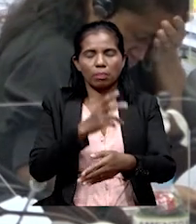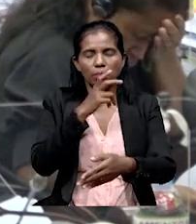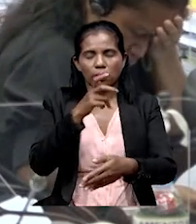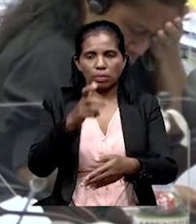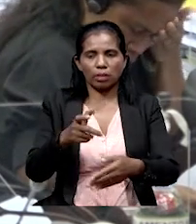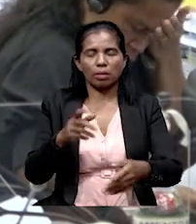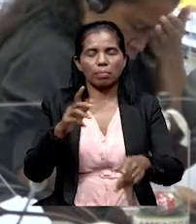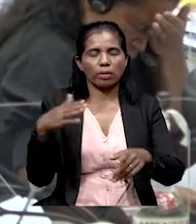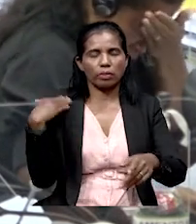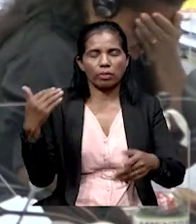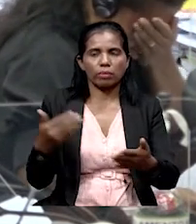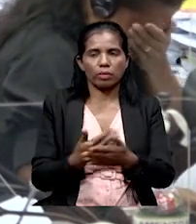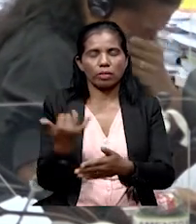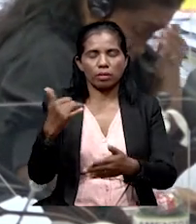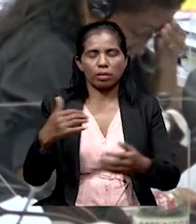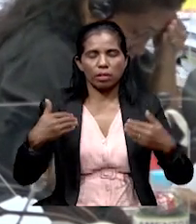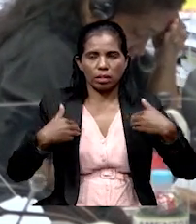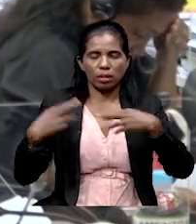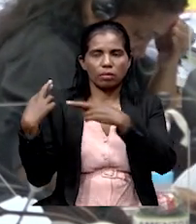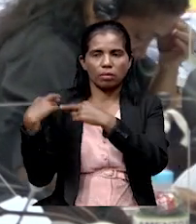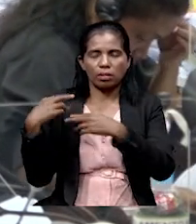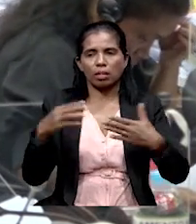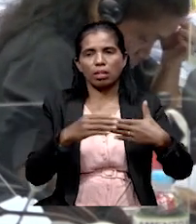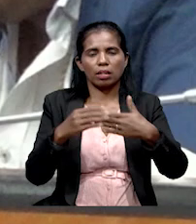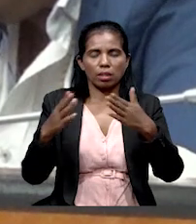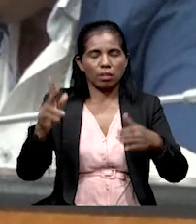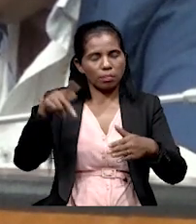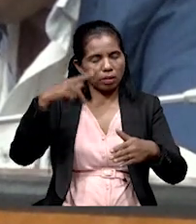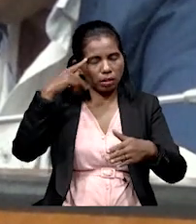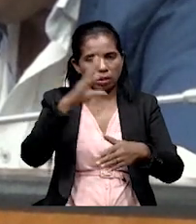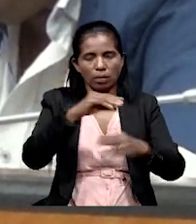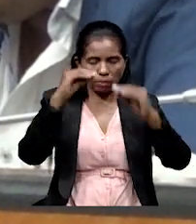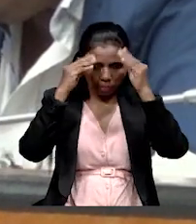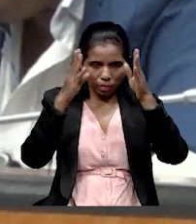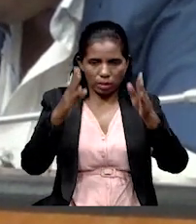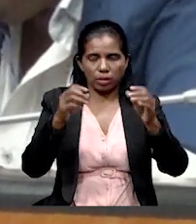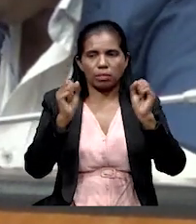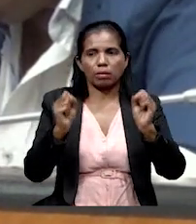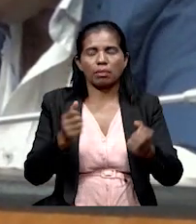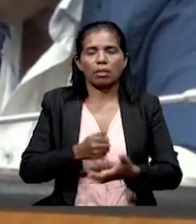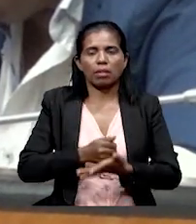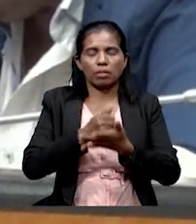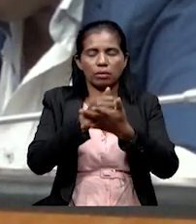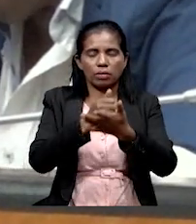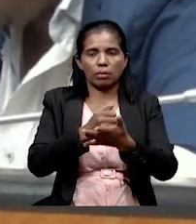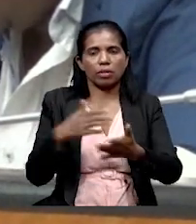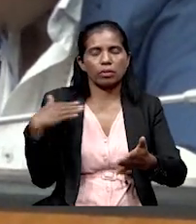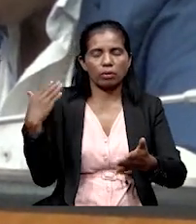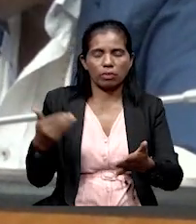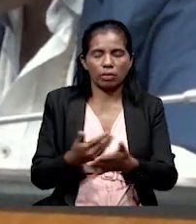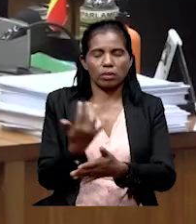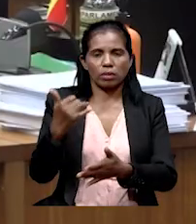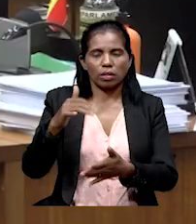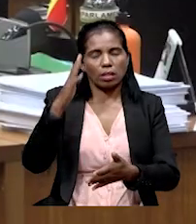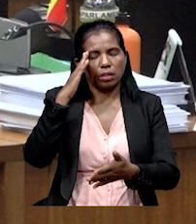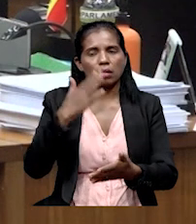geração fonseira, no da responsabilidade para líder político no manor na Inhoto, ato bele ajuda a geração fonseira, até